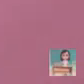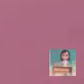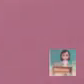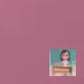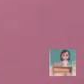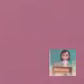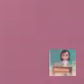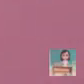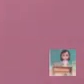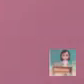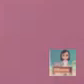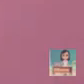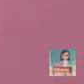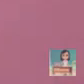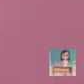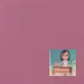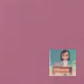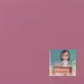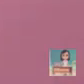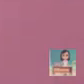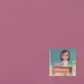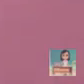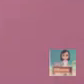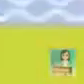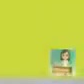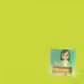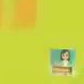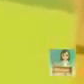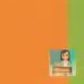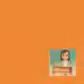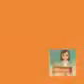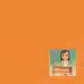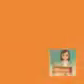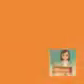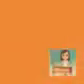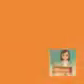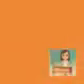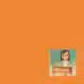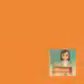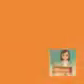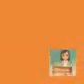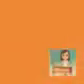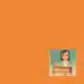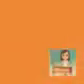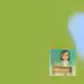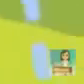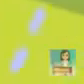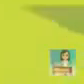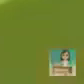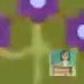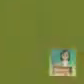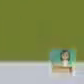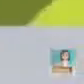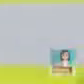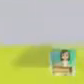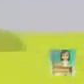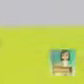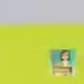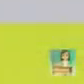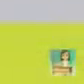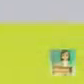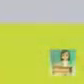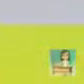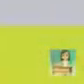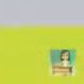organismos que causam doenças. De onde vem a água que usamos? A água que chega às